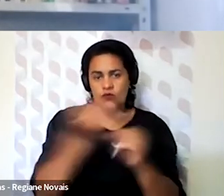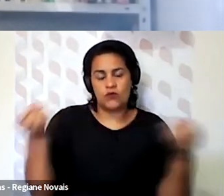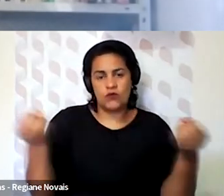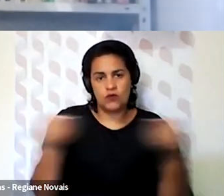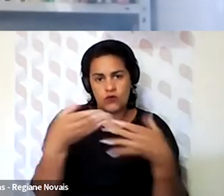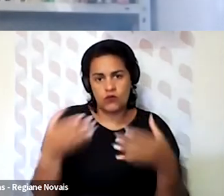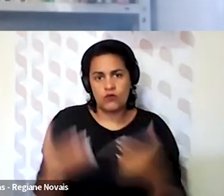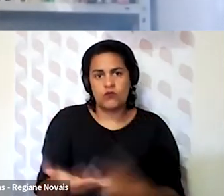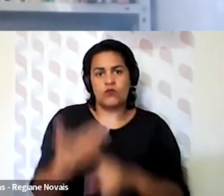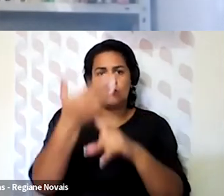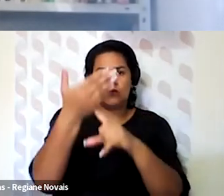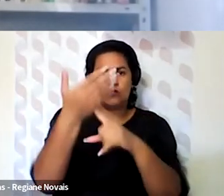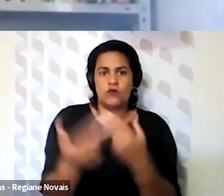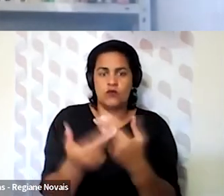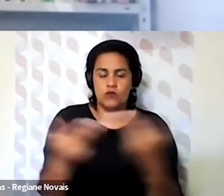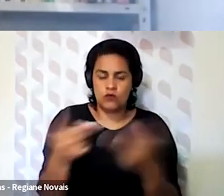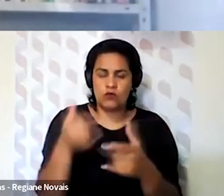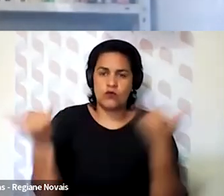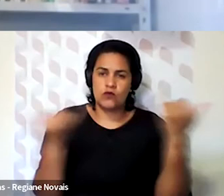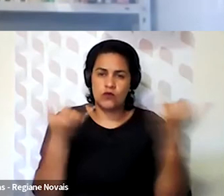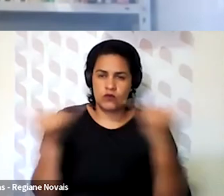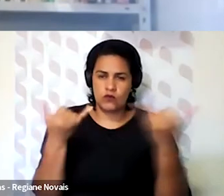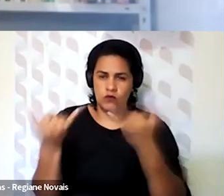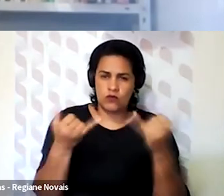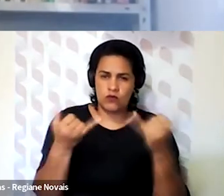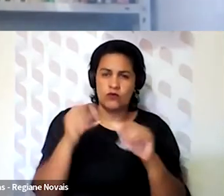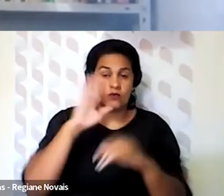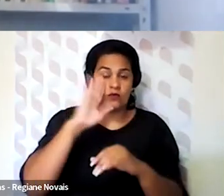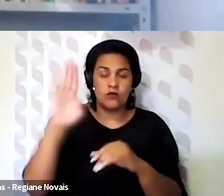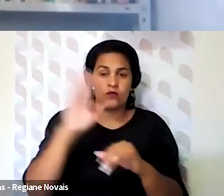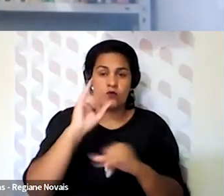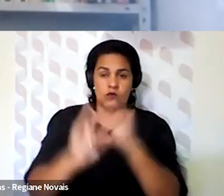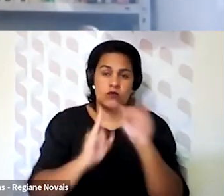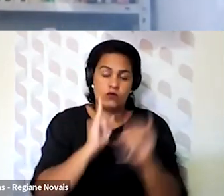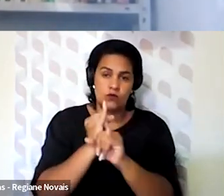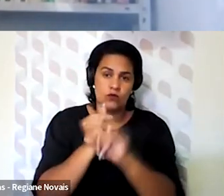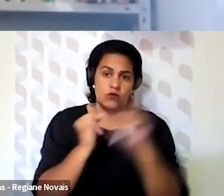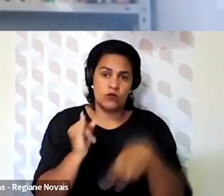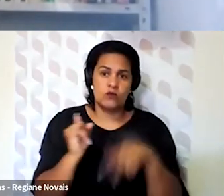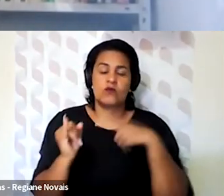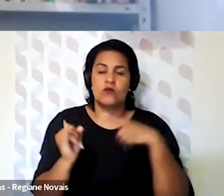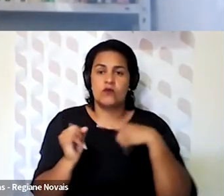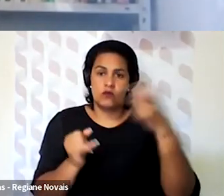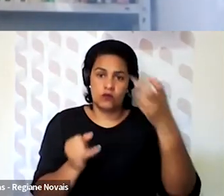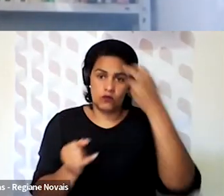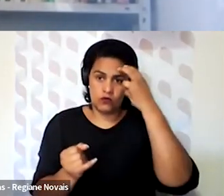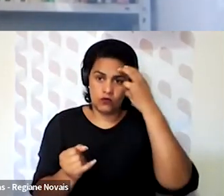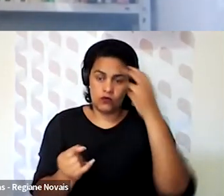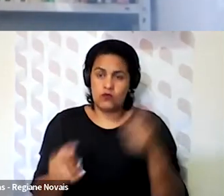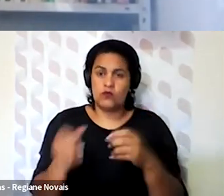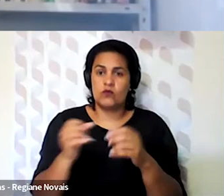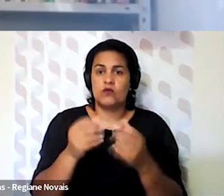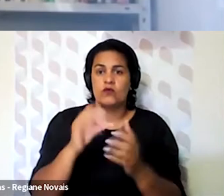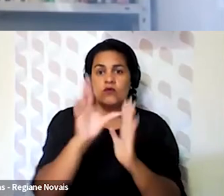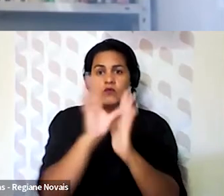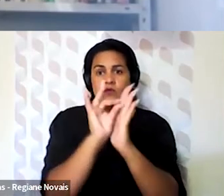informação, que a internet é a principal, digamos, representante, a cultura digital que nasce, a Second Life que nasce a